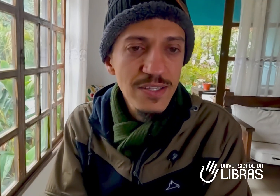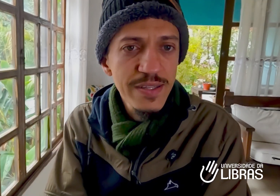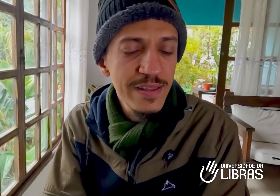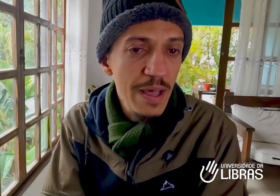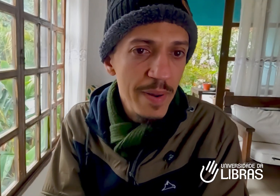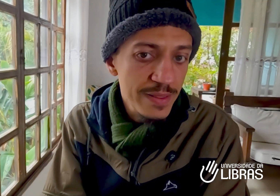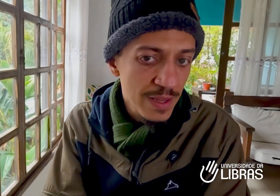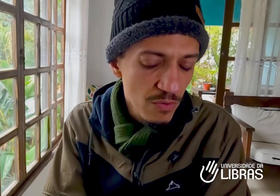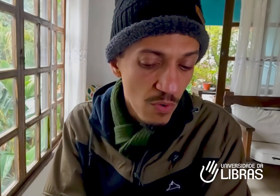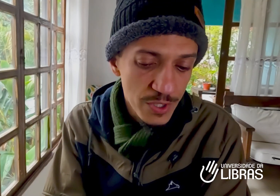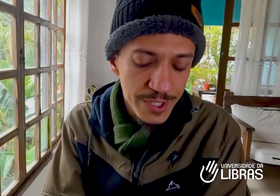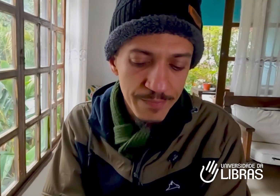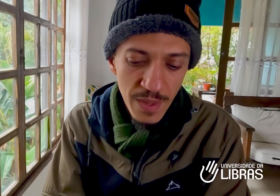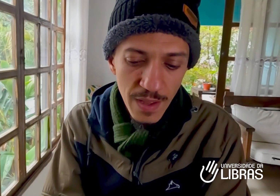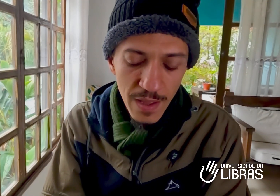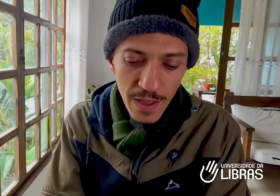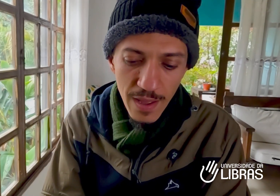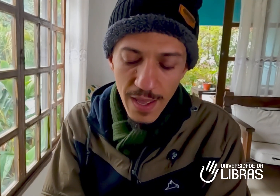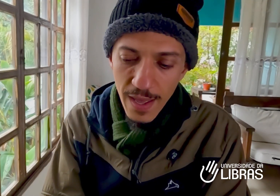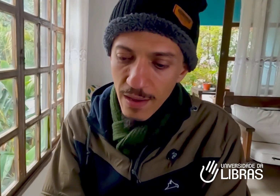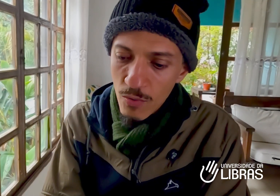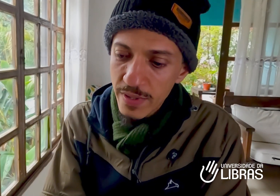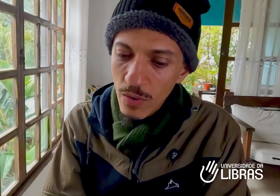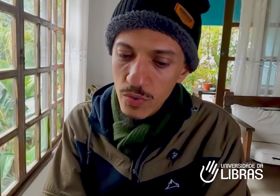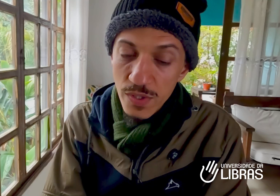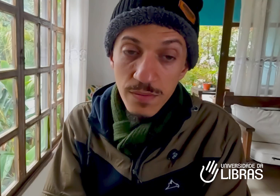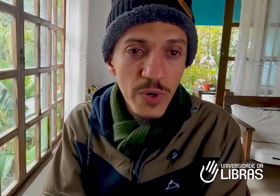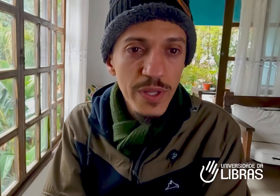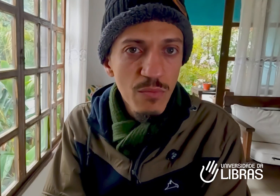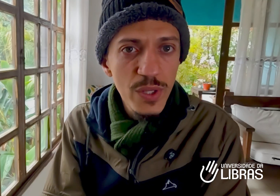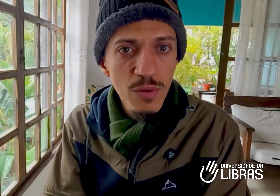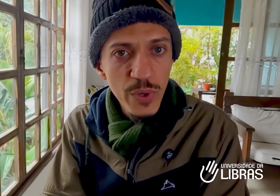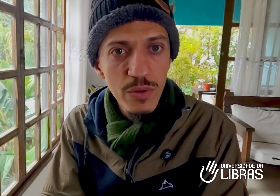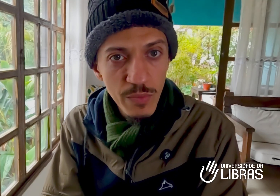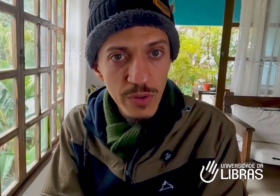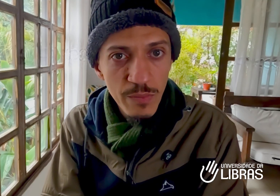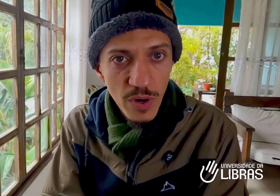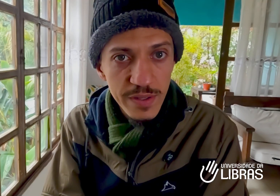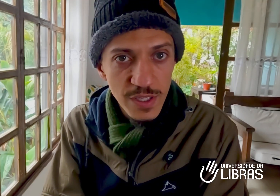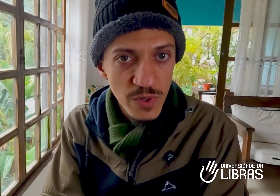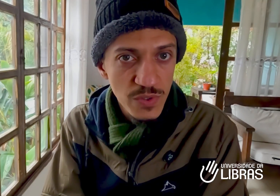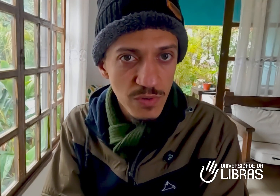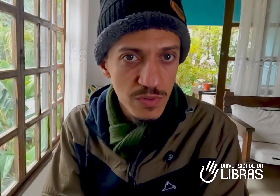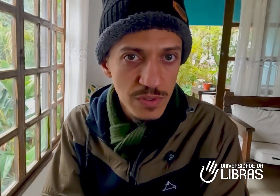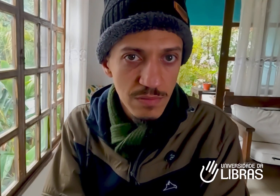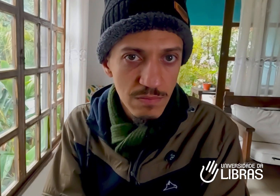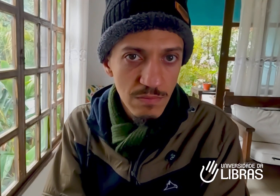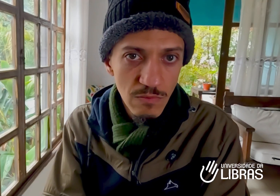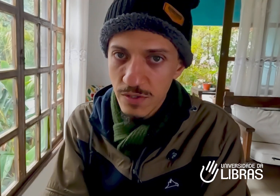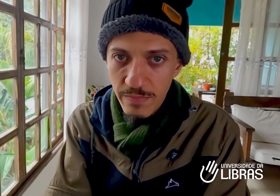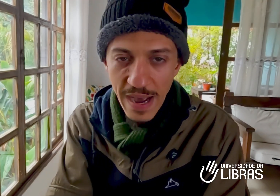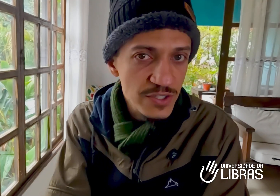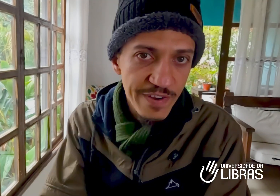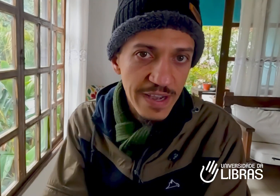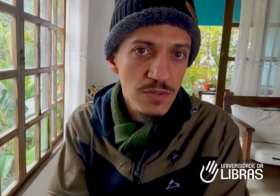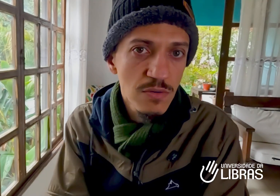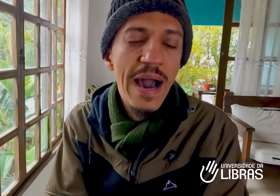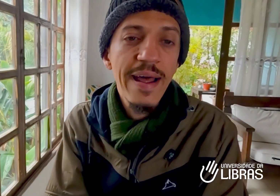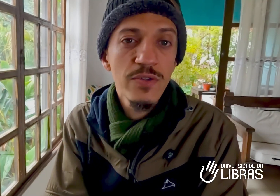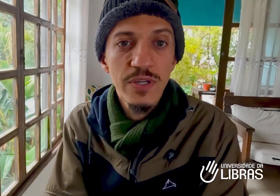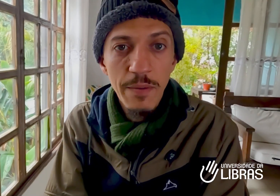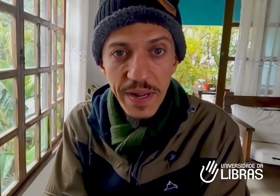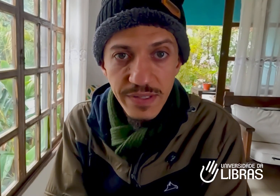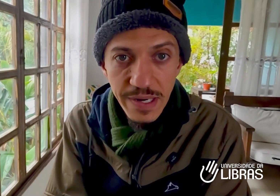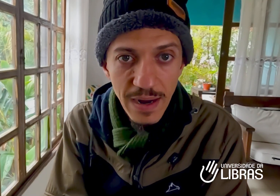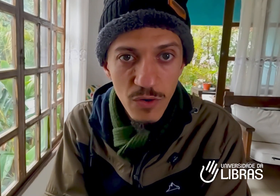A Kátia está interpretando hoje conteúdos muito importantes para os surdos, nos mais diversos